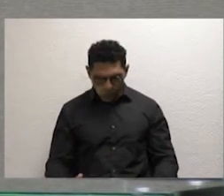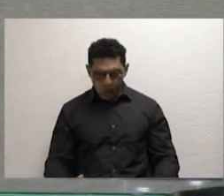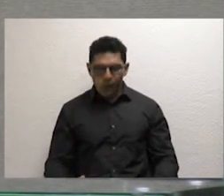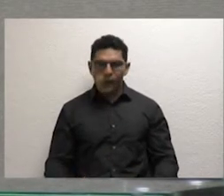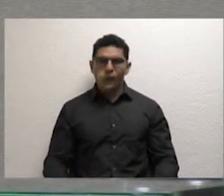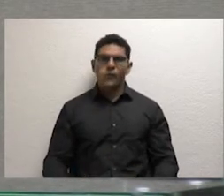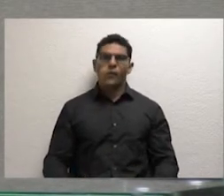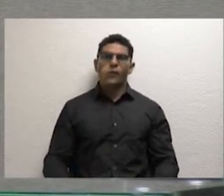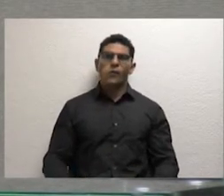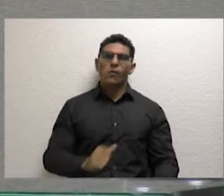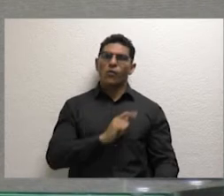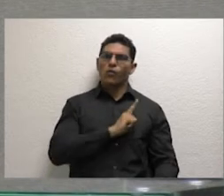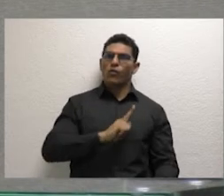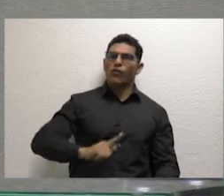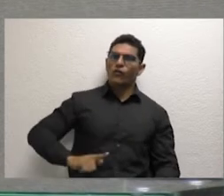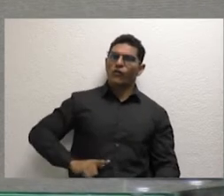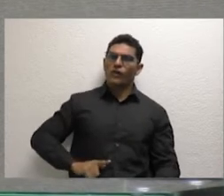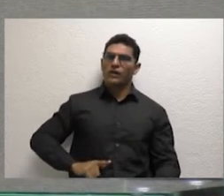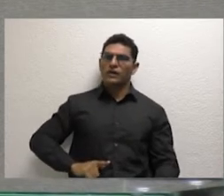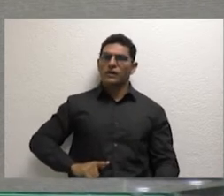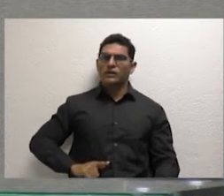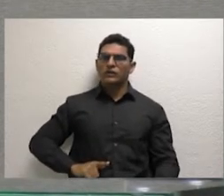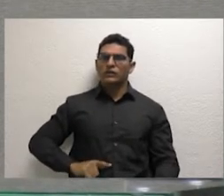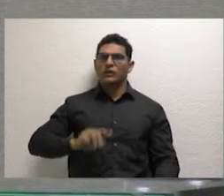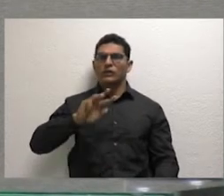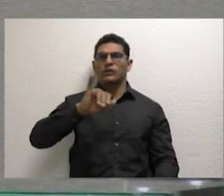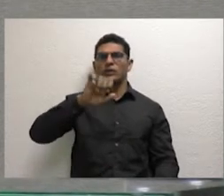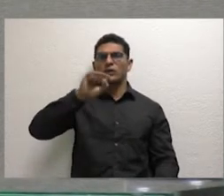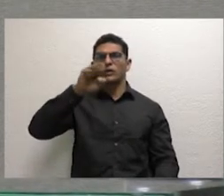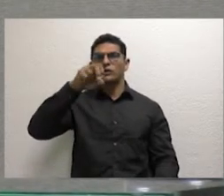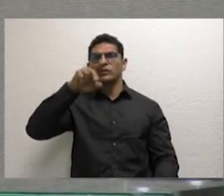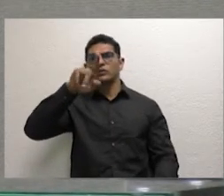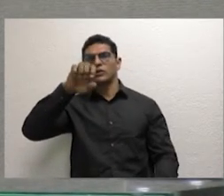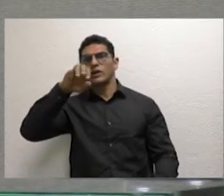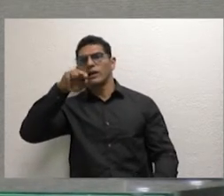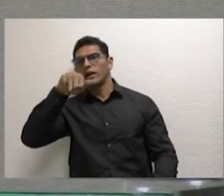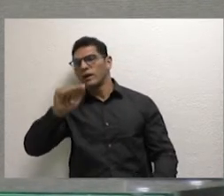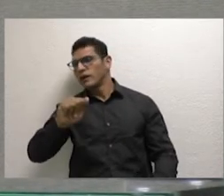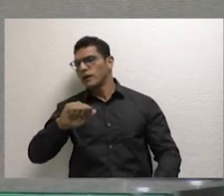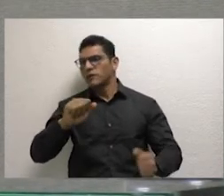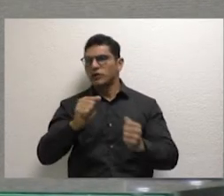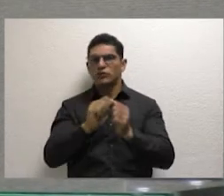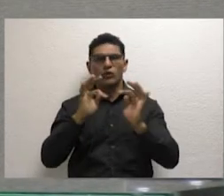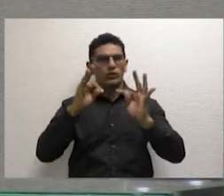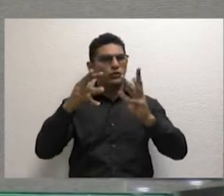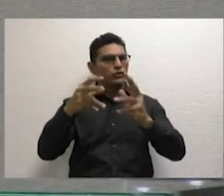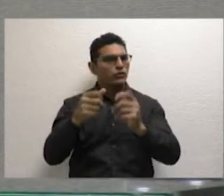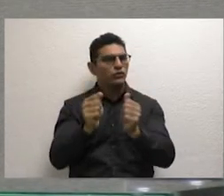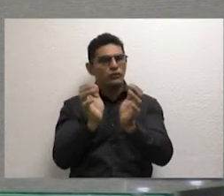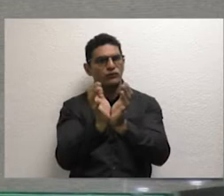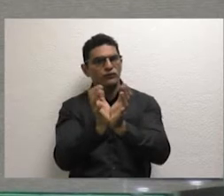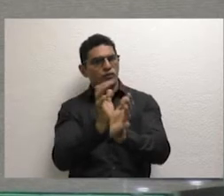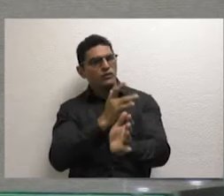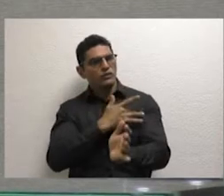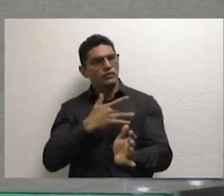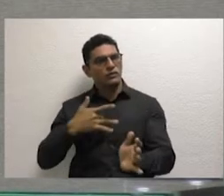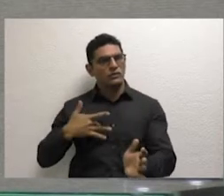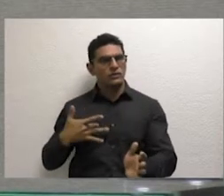governador Wilson Lima, juntamente com toda a sua equipe de governo da área da saúde,